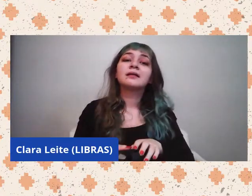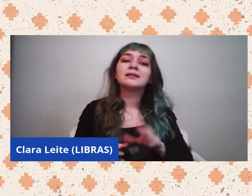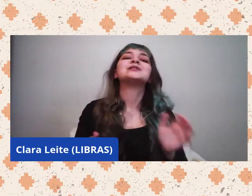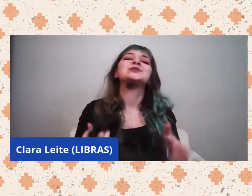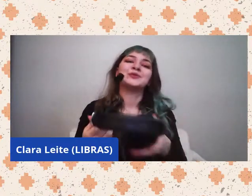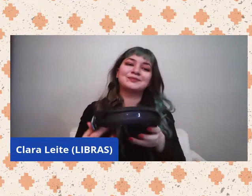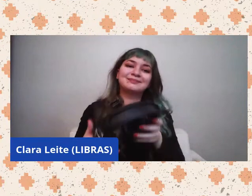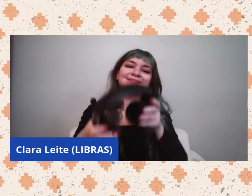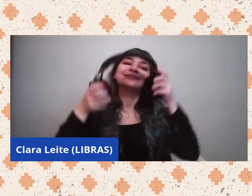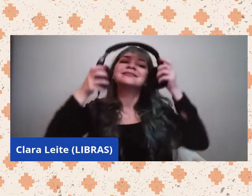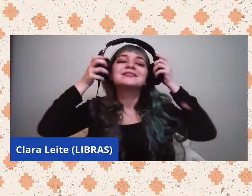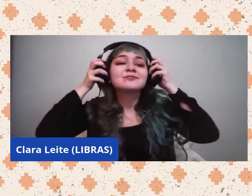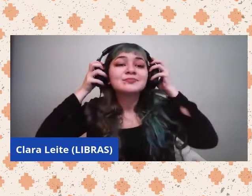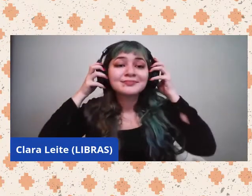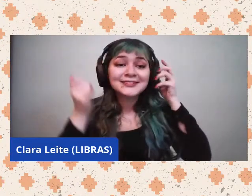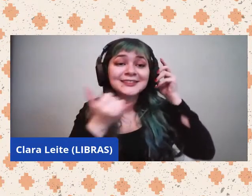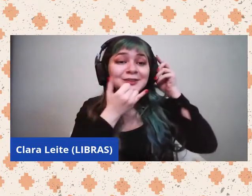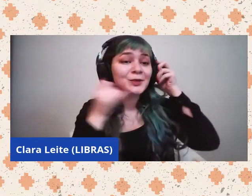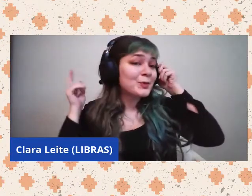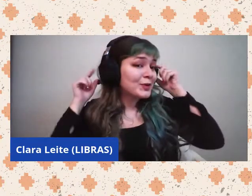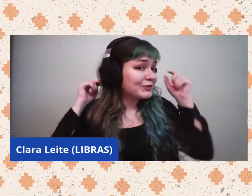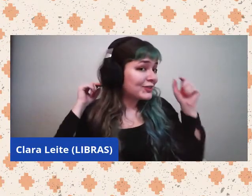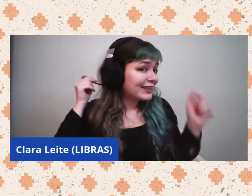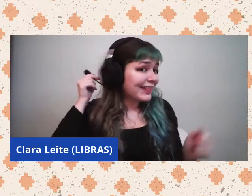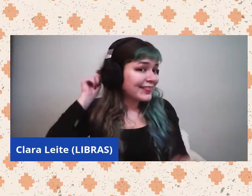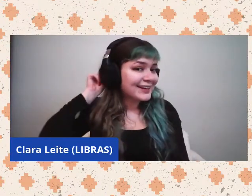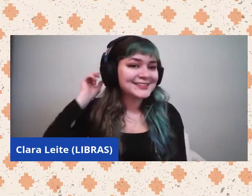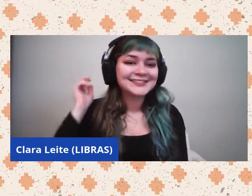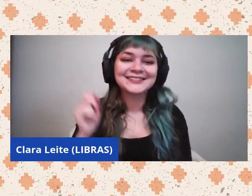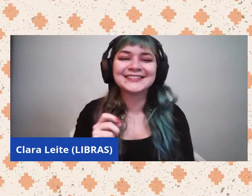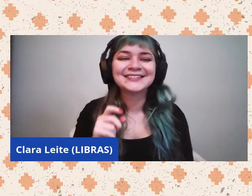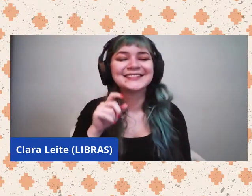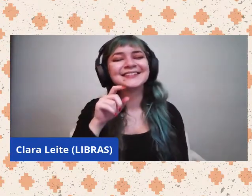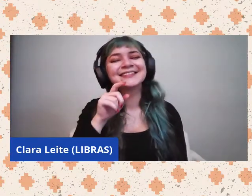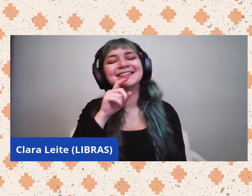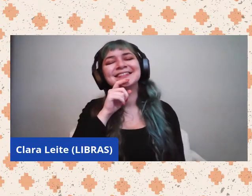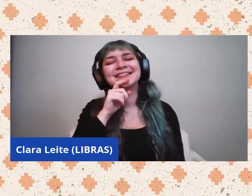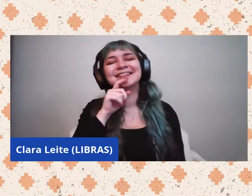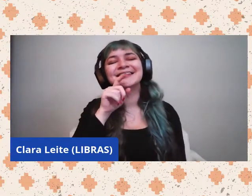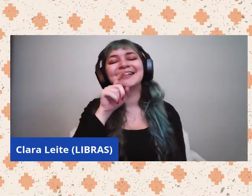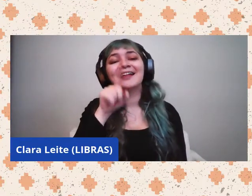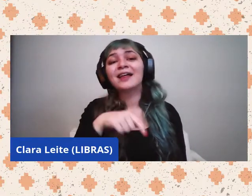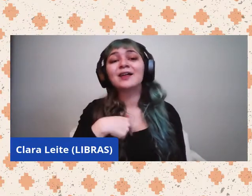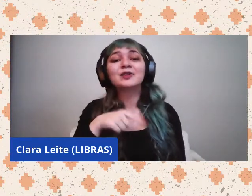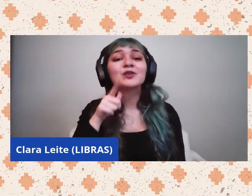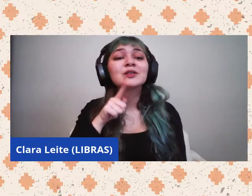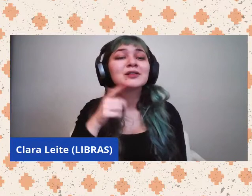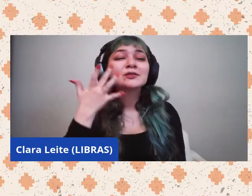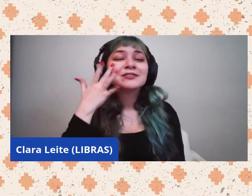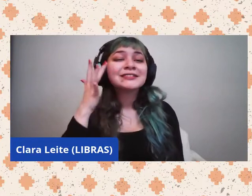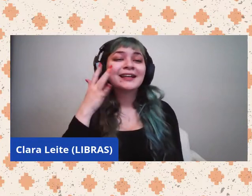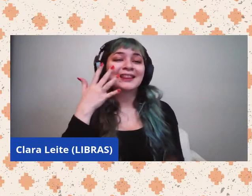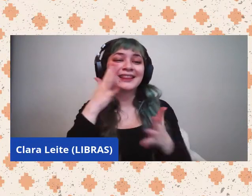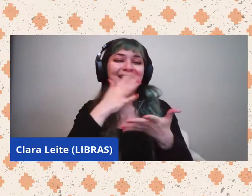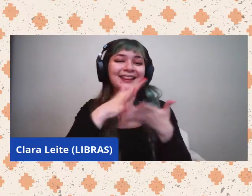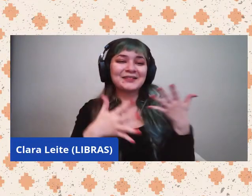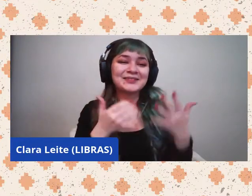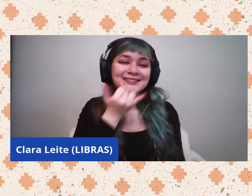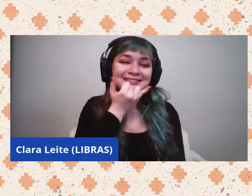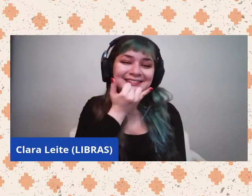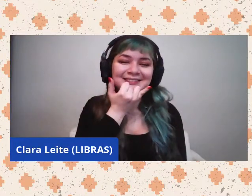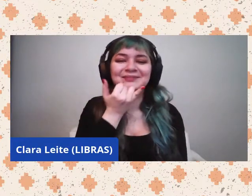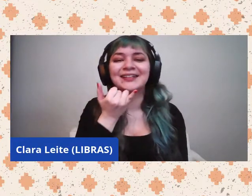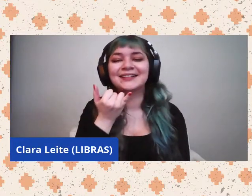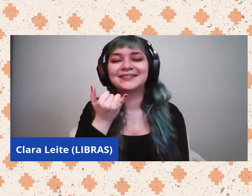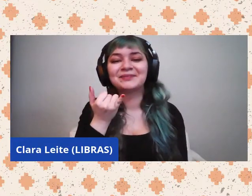Aline, tá bom, desculpa. Né, que eu não consigo saber Libras, Clara.